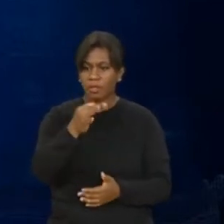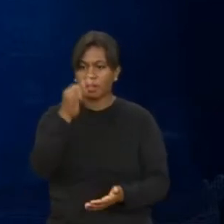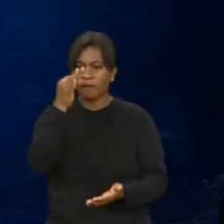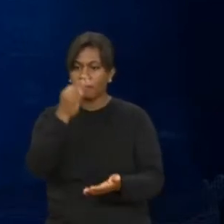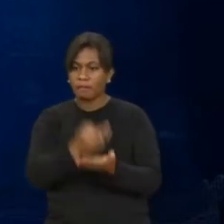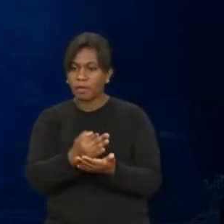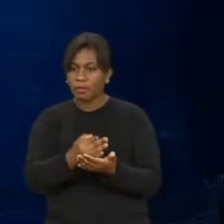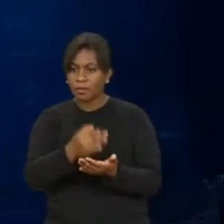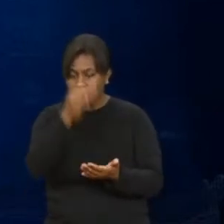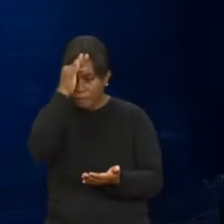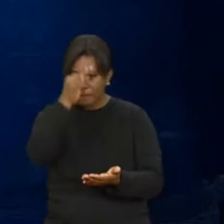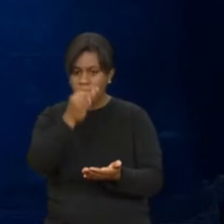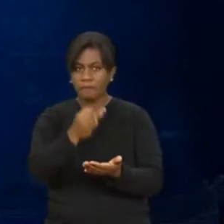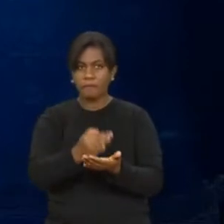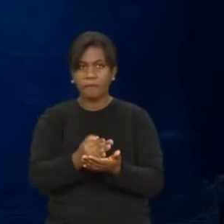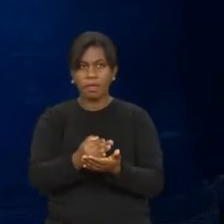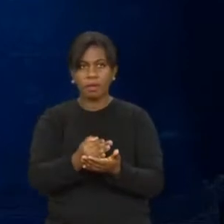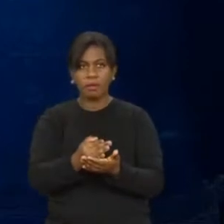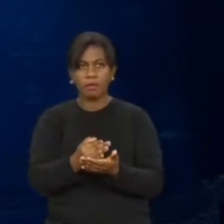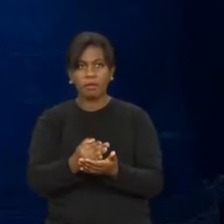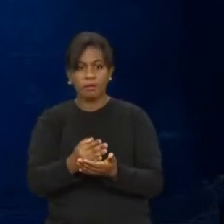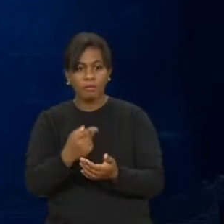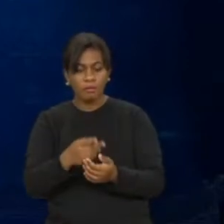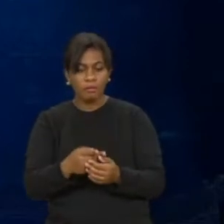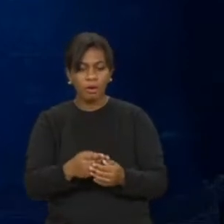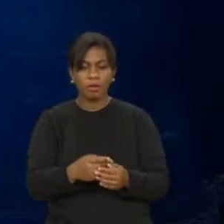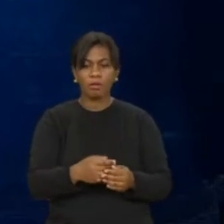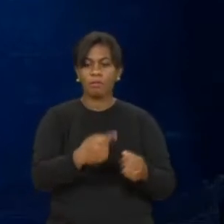percorreu as aldeias vizinhas, fazendo o quê?